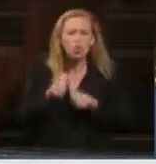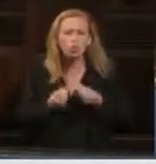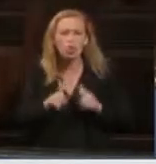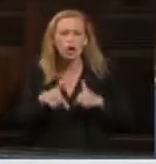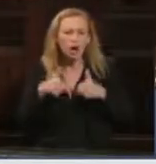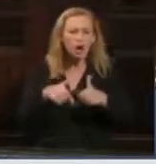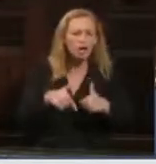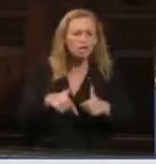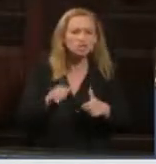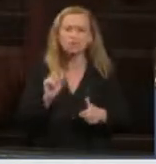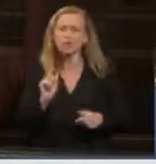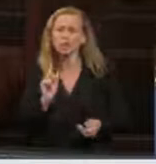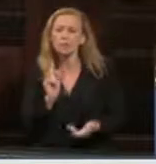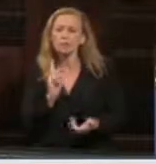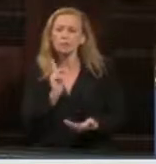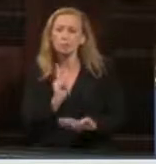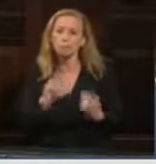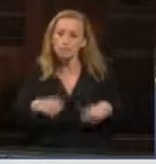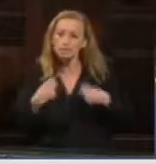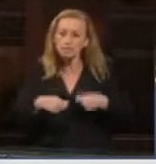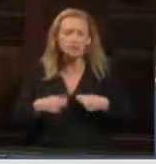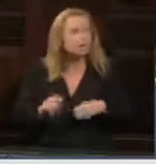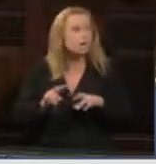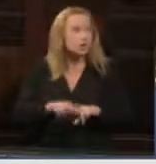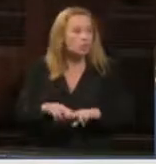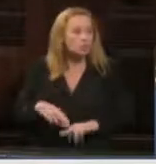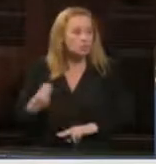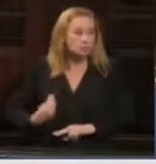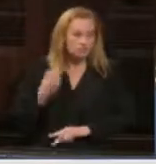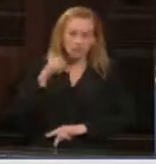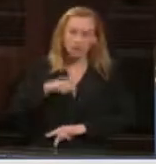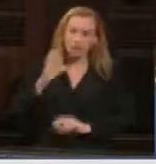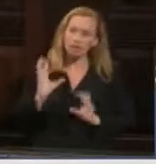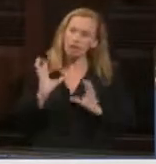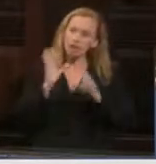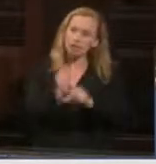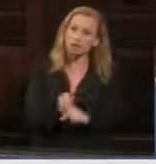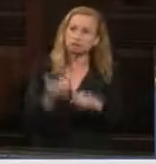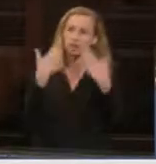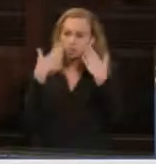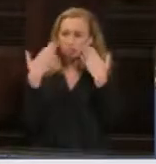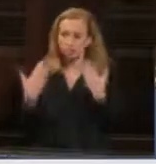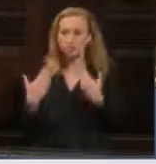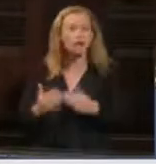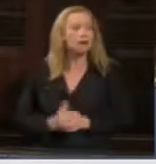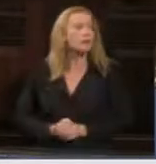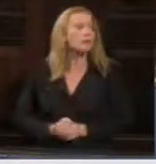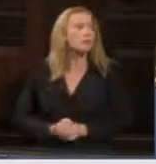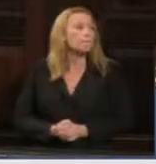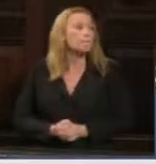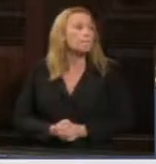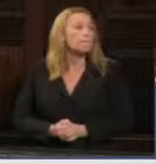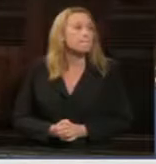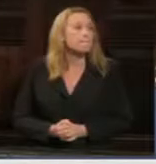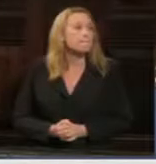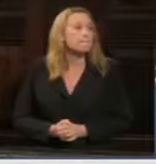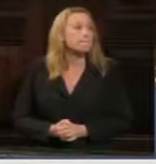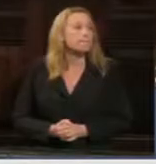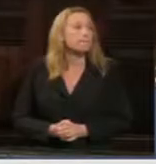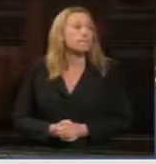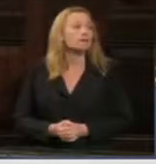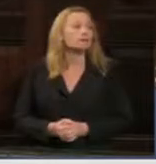demonstram por isso quero aqui fazer esse resumo e apresentá essa essa falta de